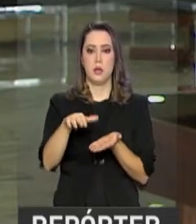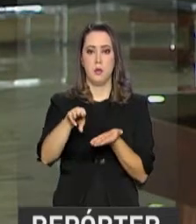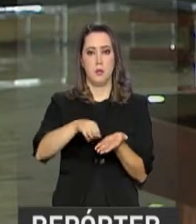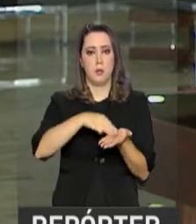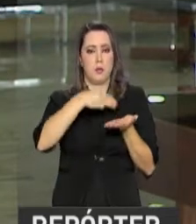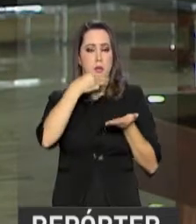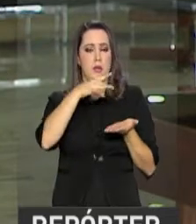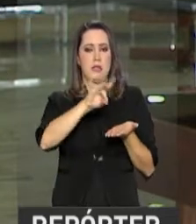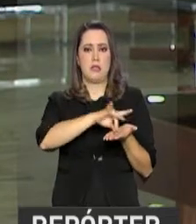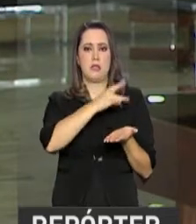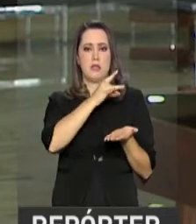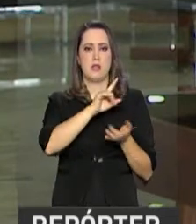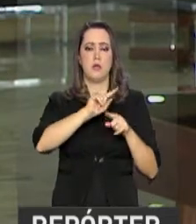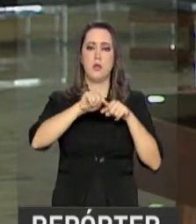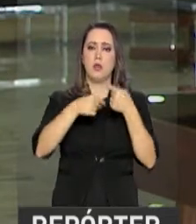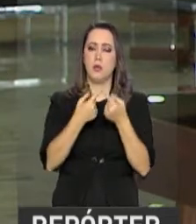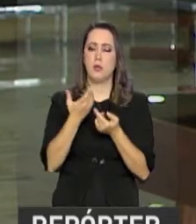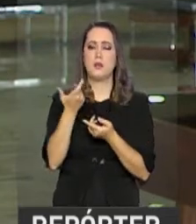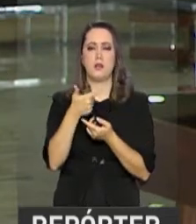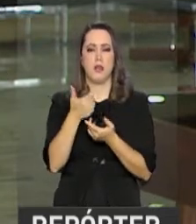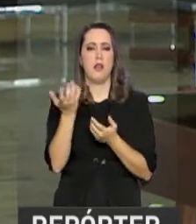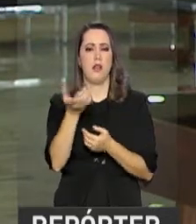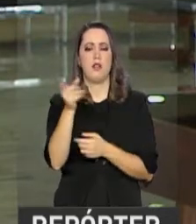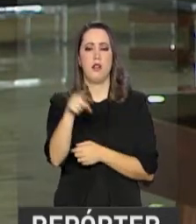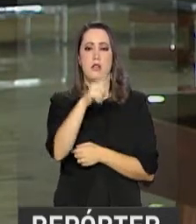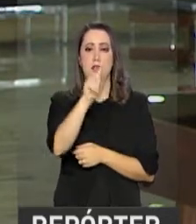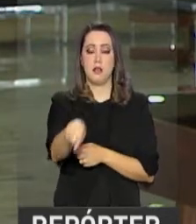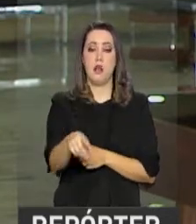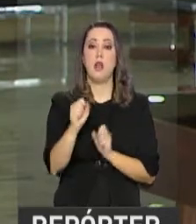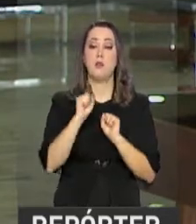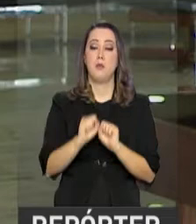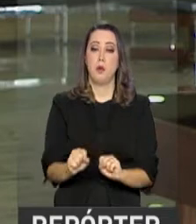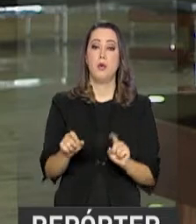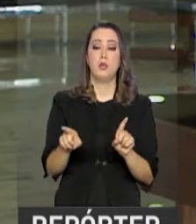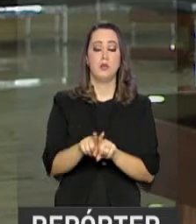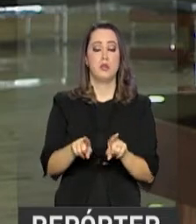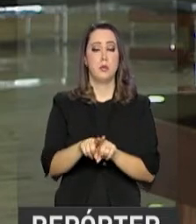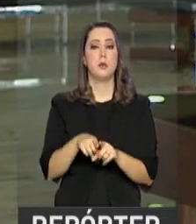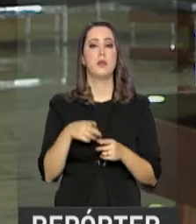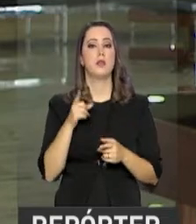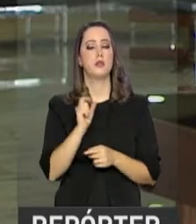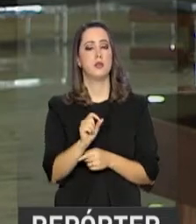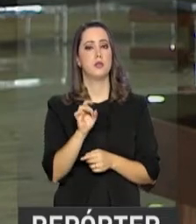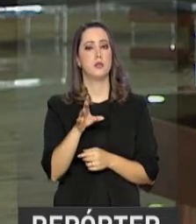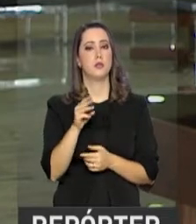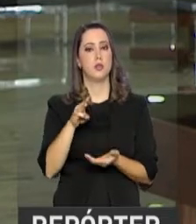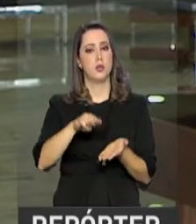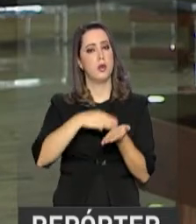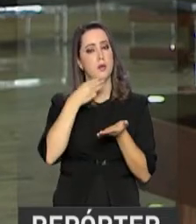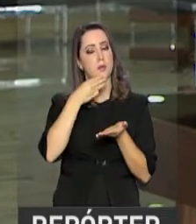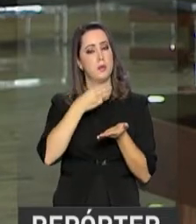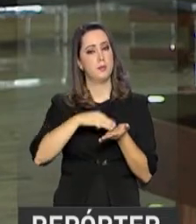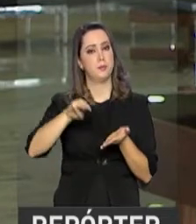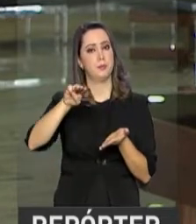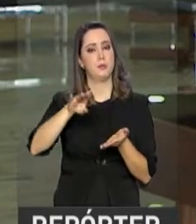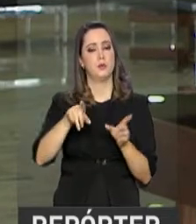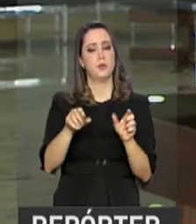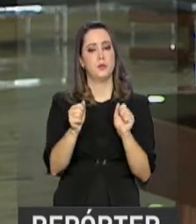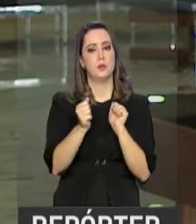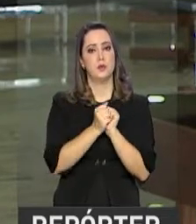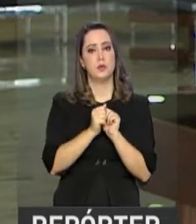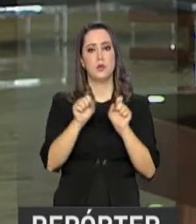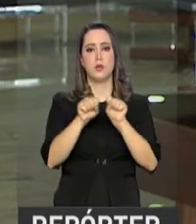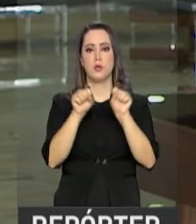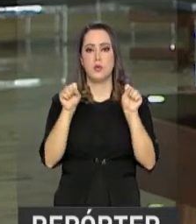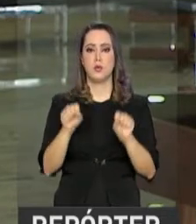mas por algum motivo desejarem sair do sistema isso também é possível via sms junto